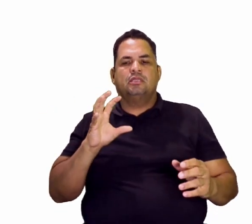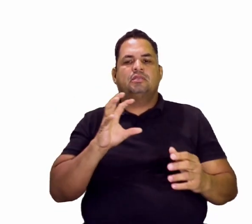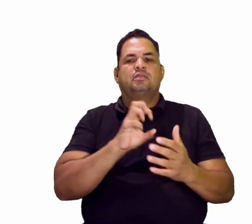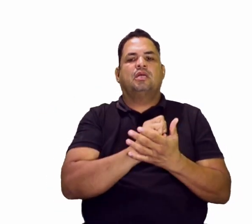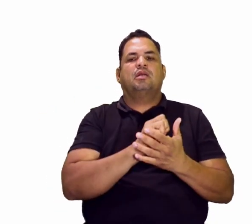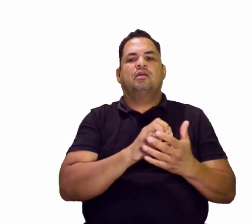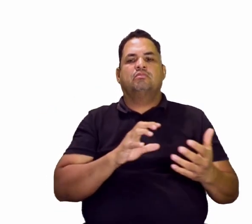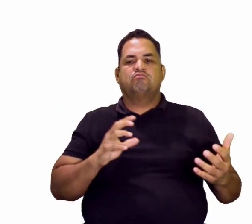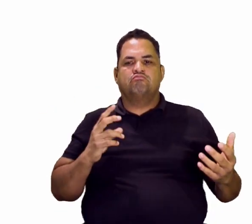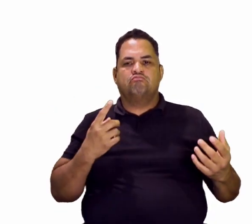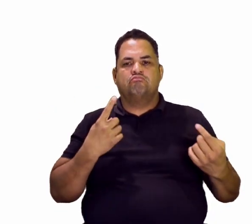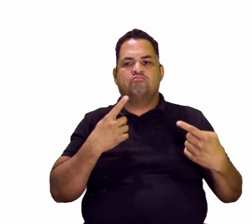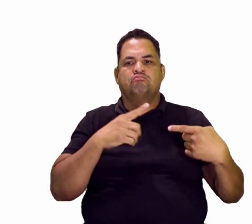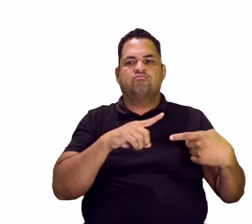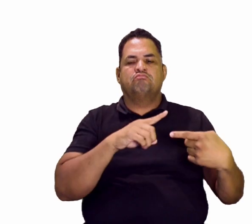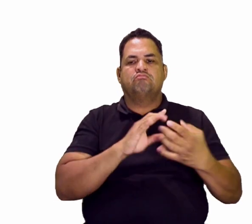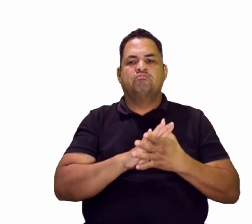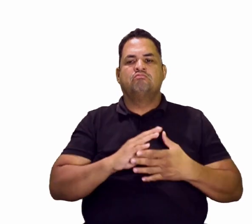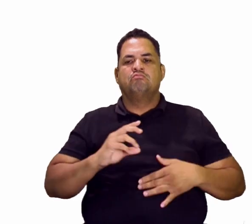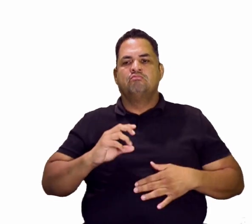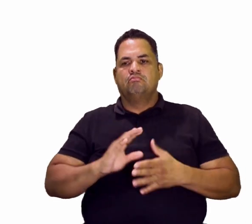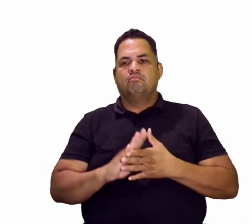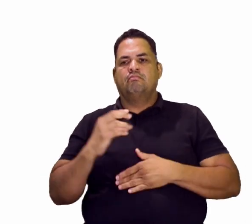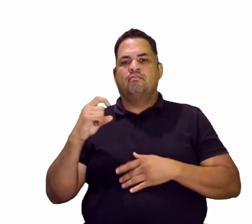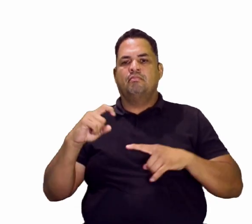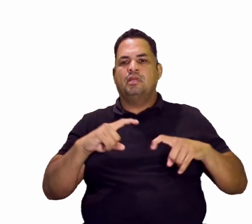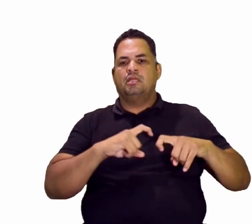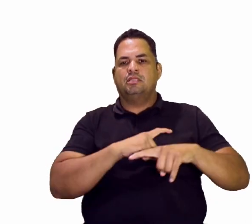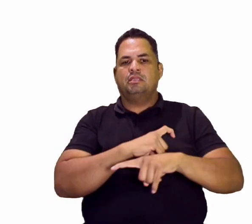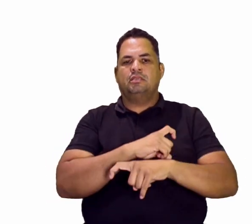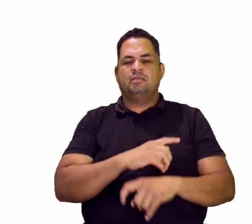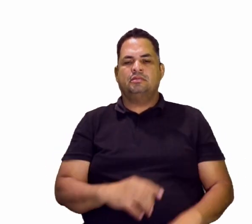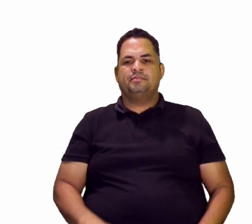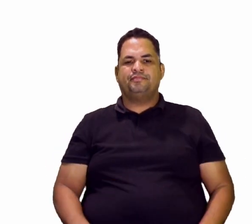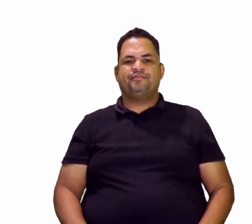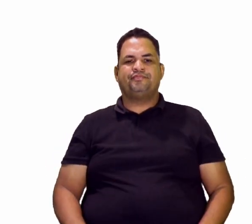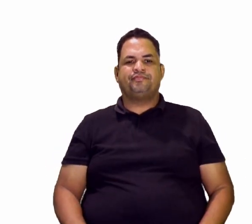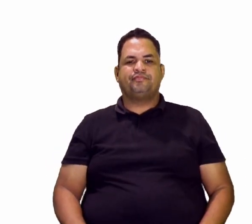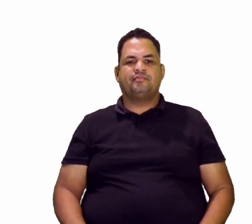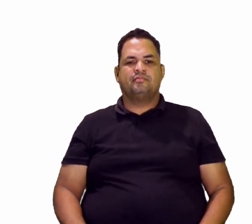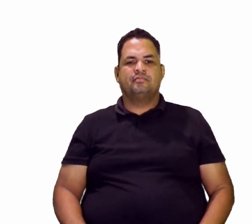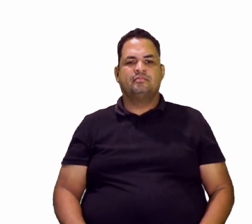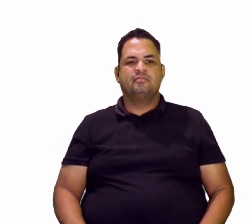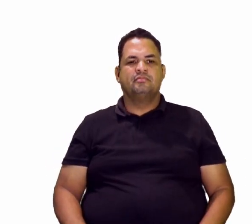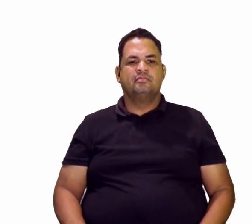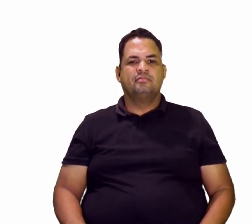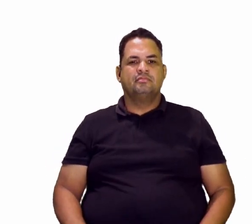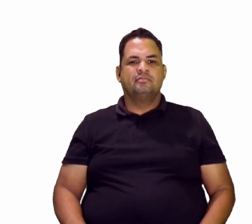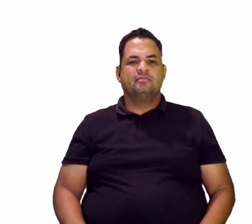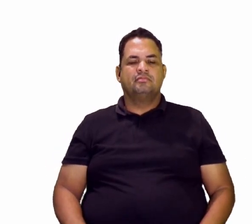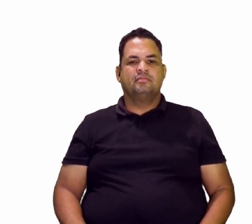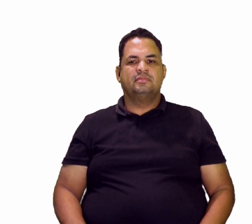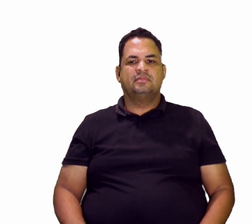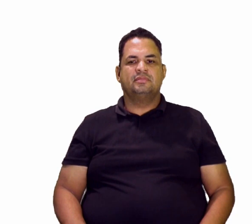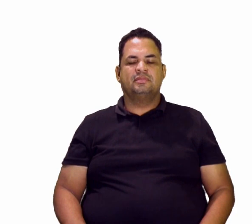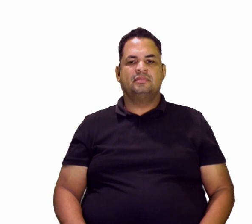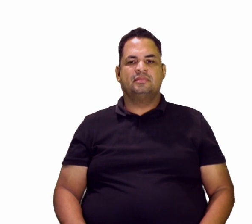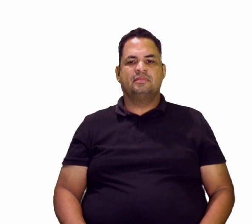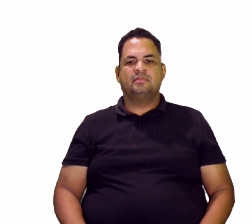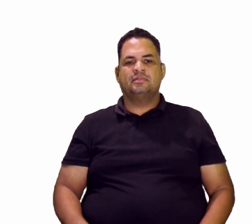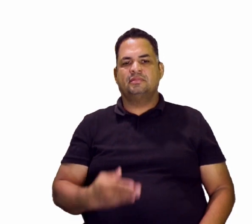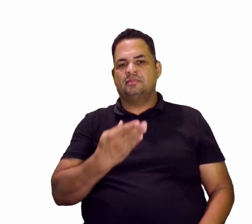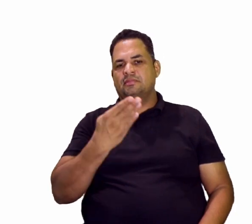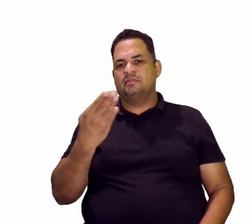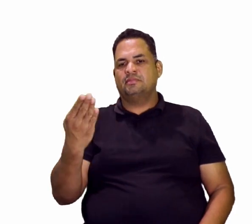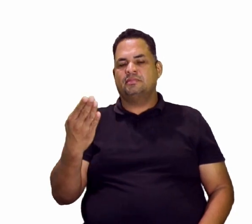bactérias são chamados de quê? Bacteriófagos. Lembra lá aquele desenho mal feito da professora? Tá aqui, ó, esse desenho melhor, né? Bem melhor, tá? Aqui tá parecendo